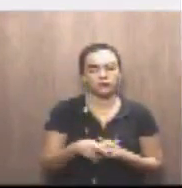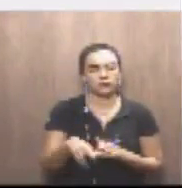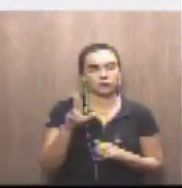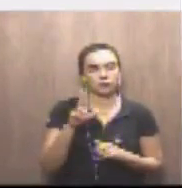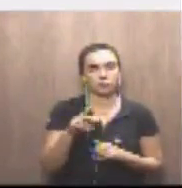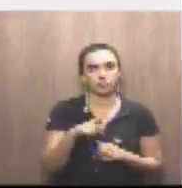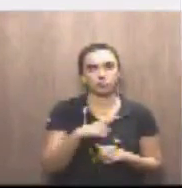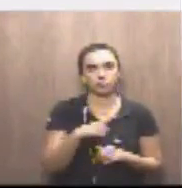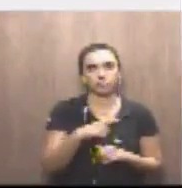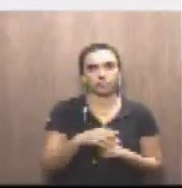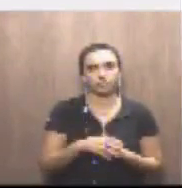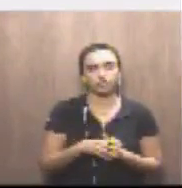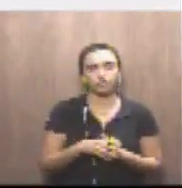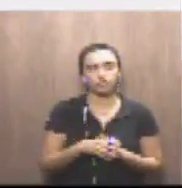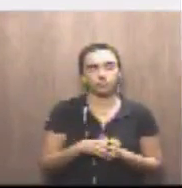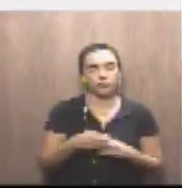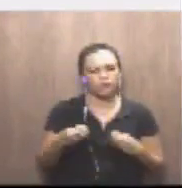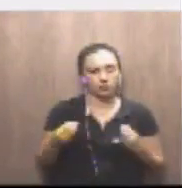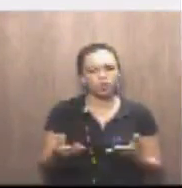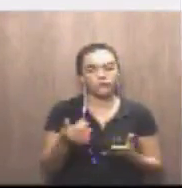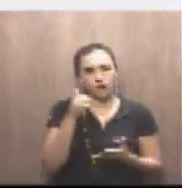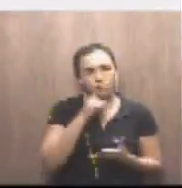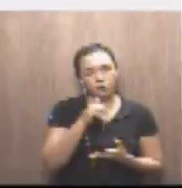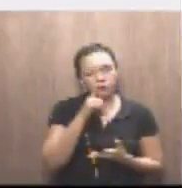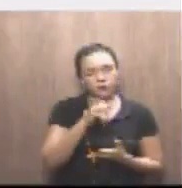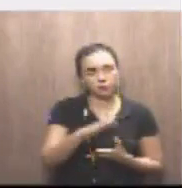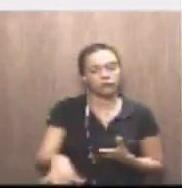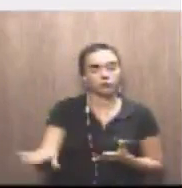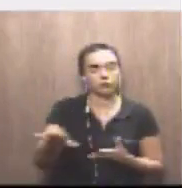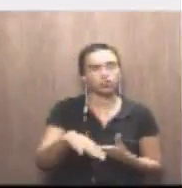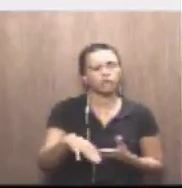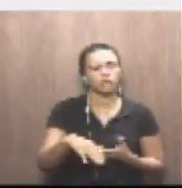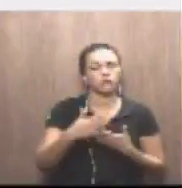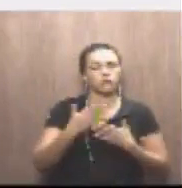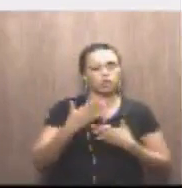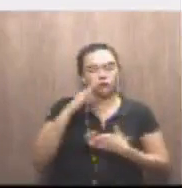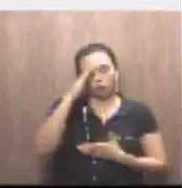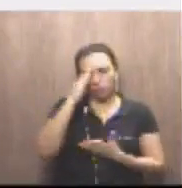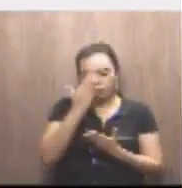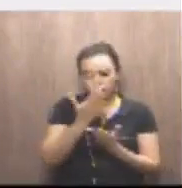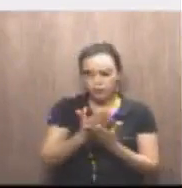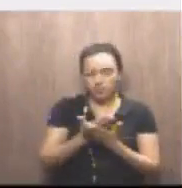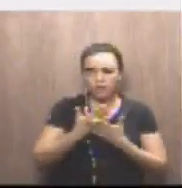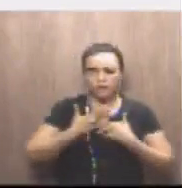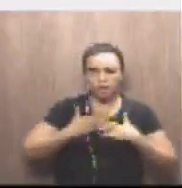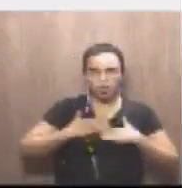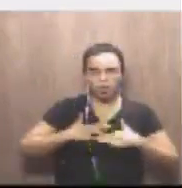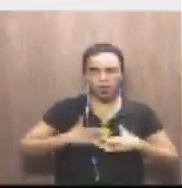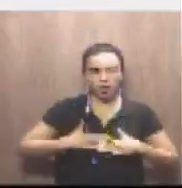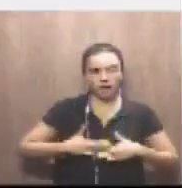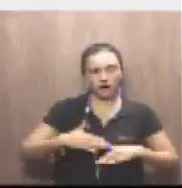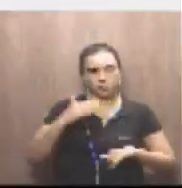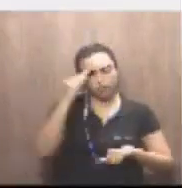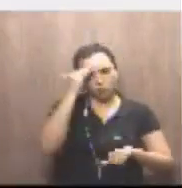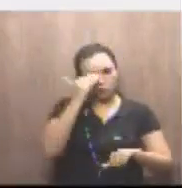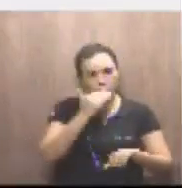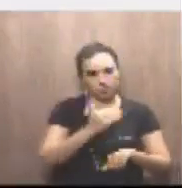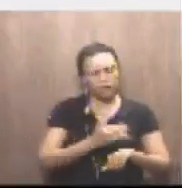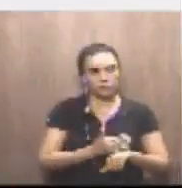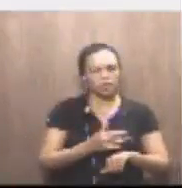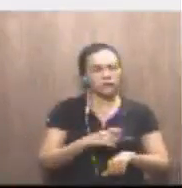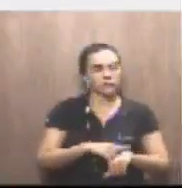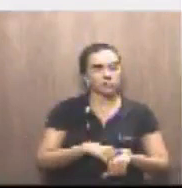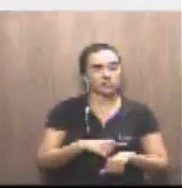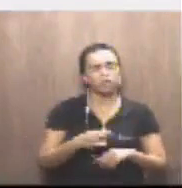essa capacidade de transmitir para estas mulheres total confiança dentro desta